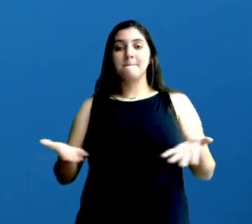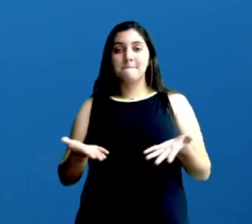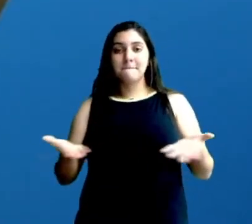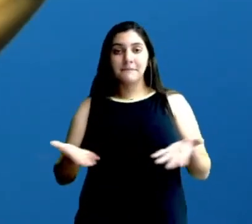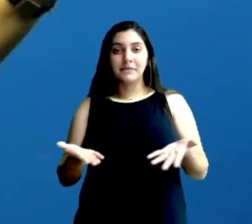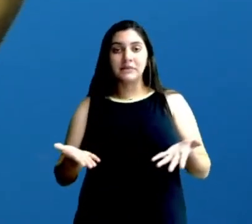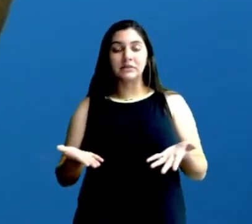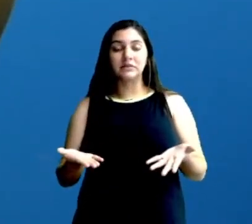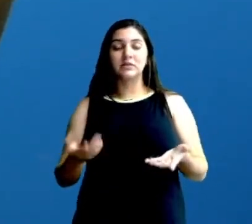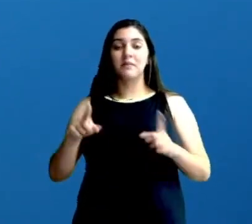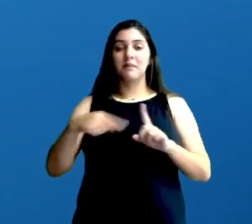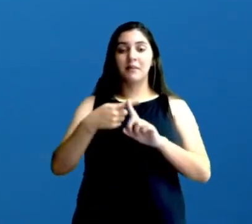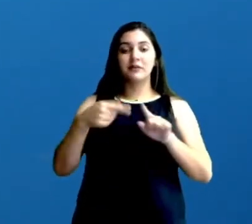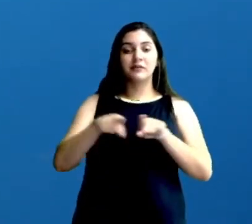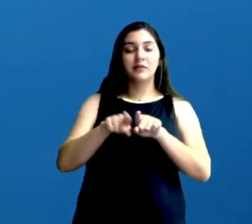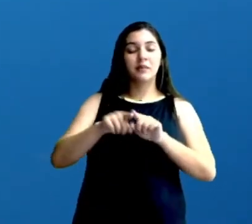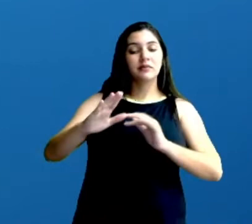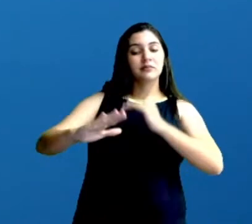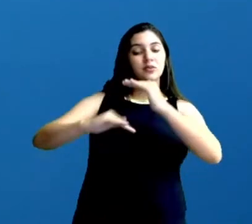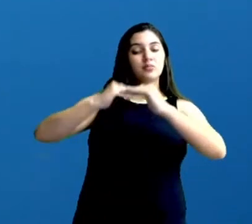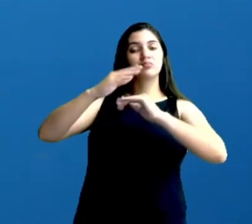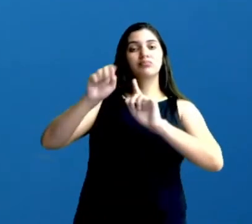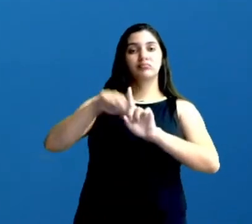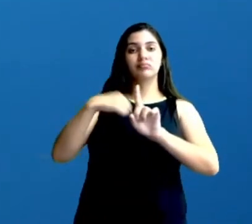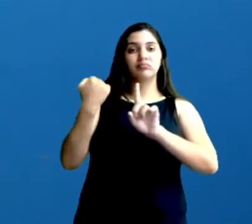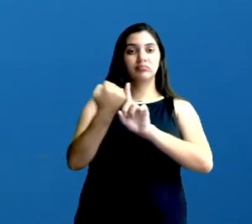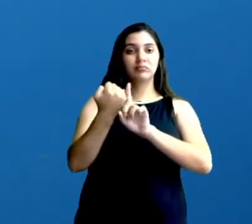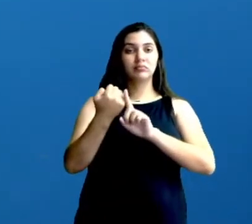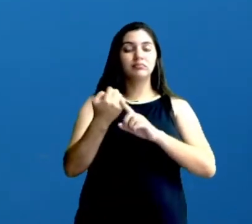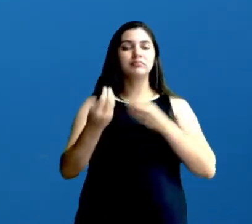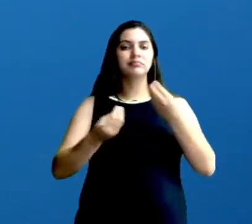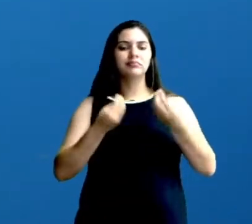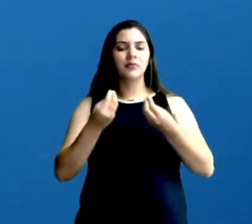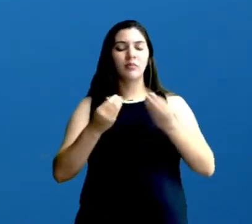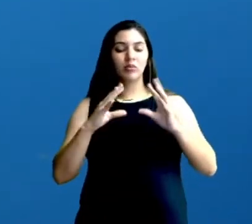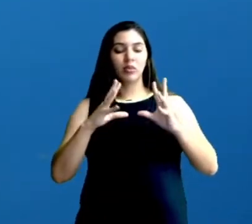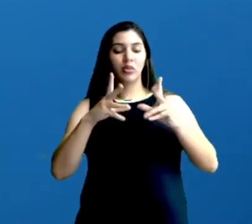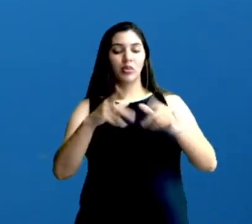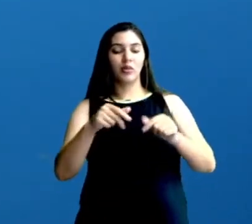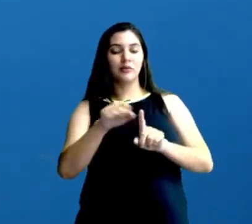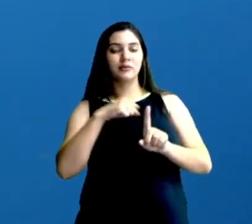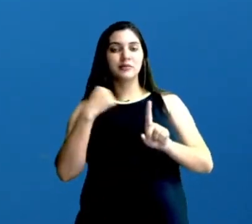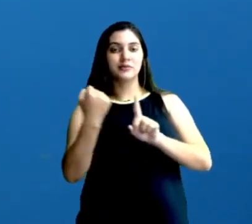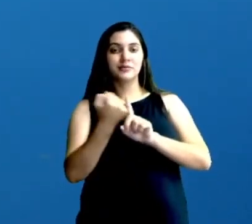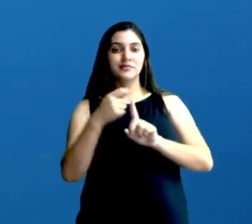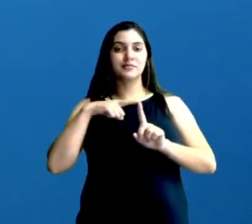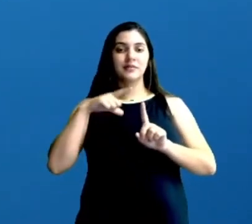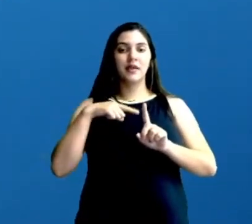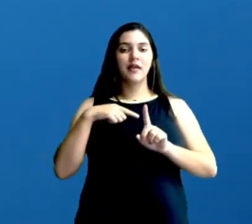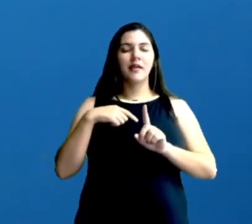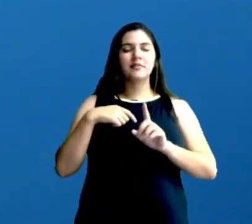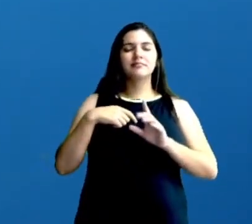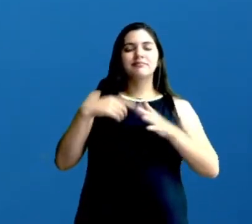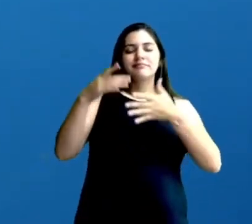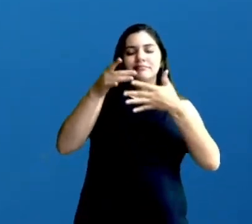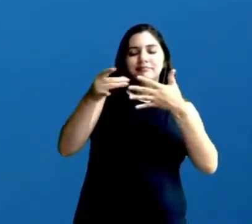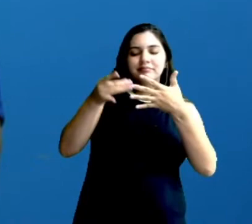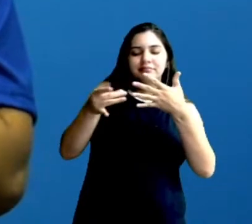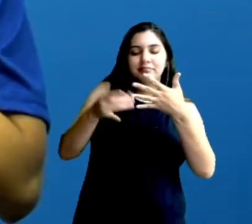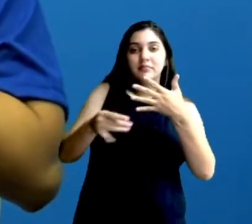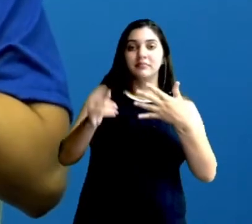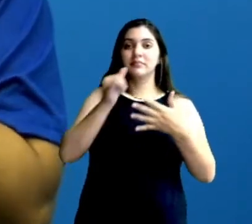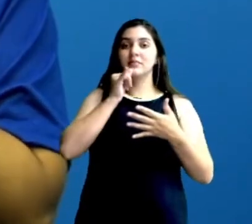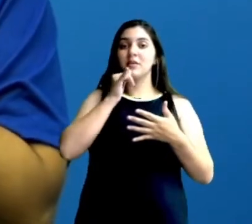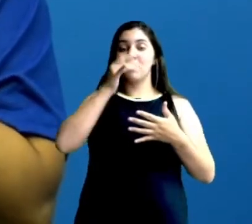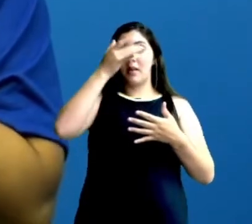traz os elementos de uma construção da sociedade. E como toda sociedade ela tem uma particularidade, então o pessoal que mora aqui